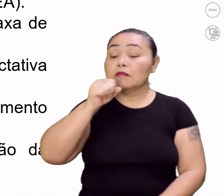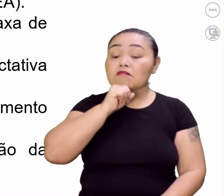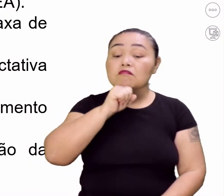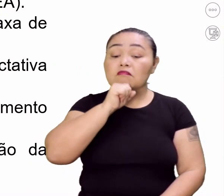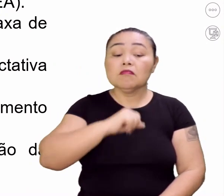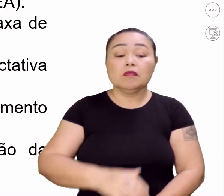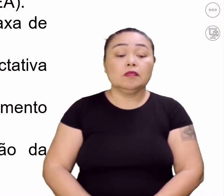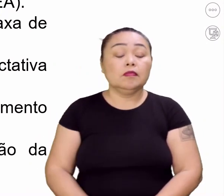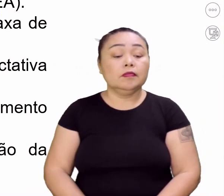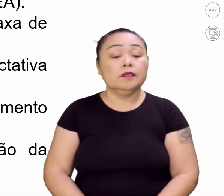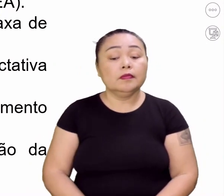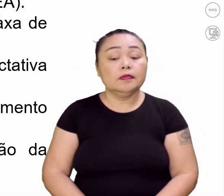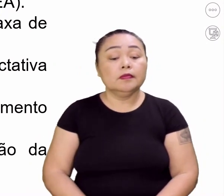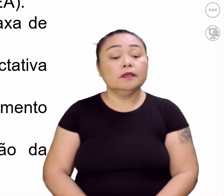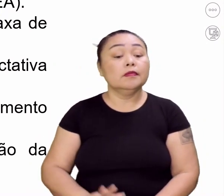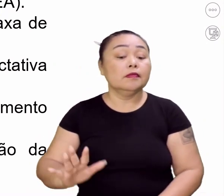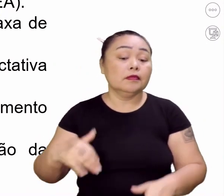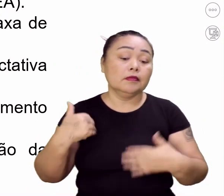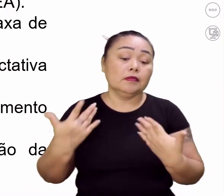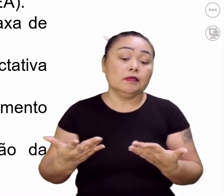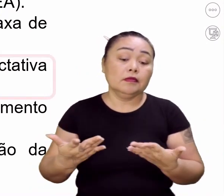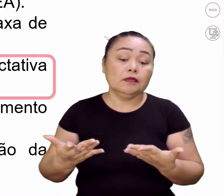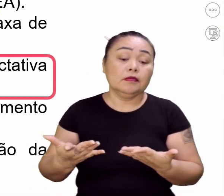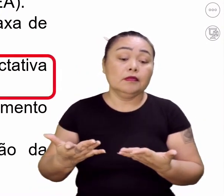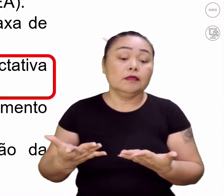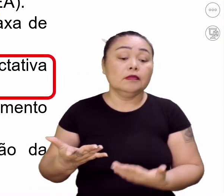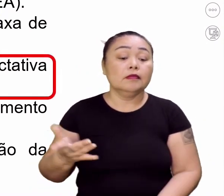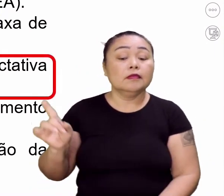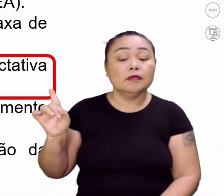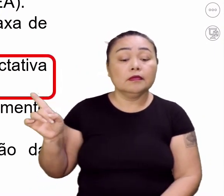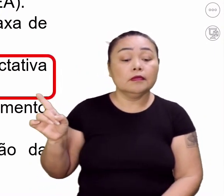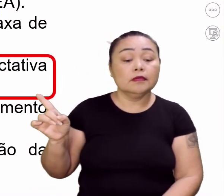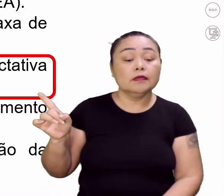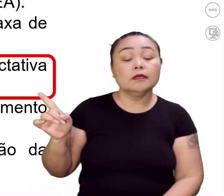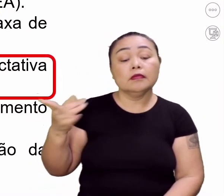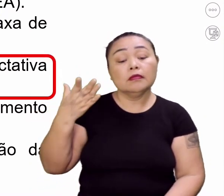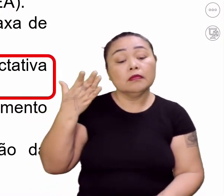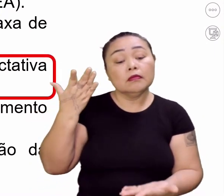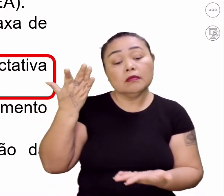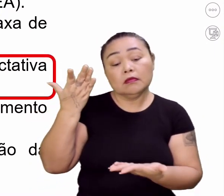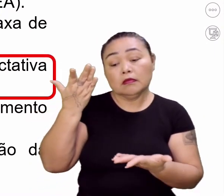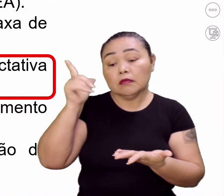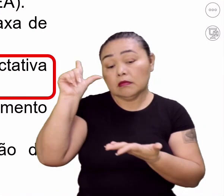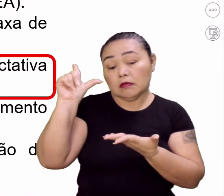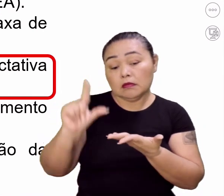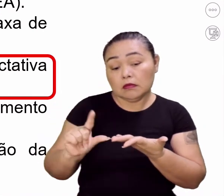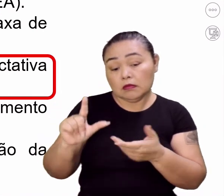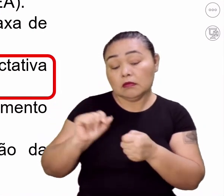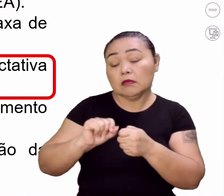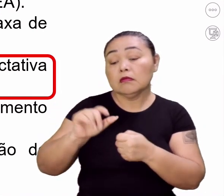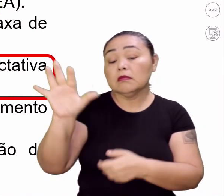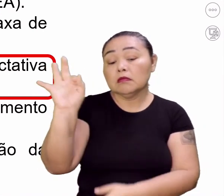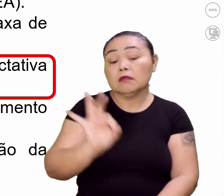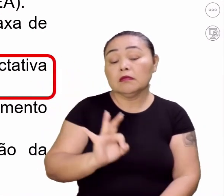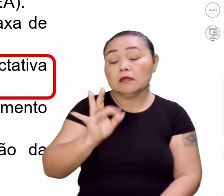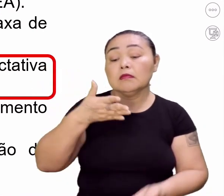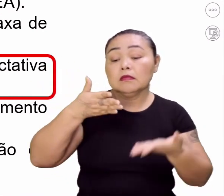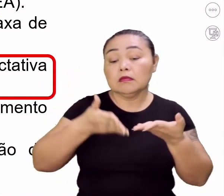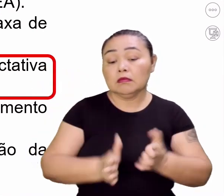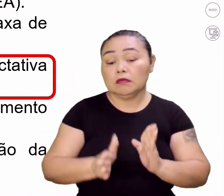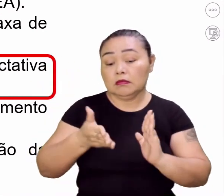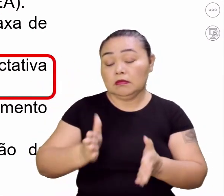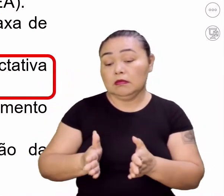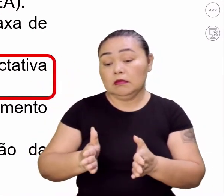bem. Beleza? Então, sem mais delongas, a queda da taxa de natalidade, ou